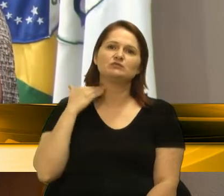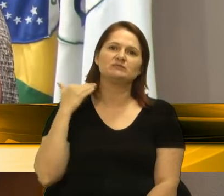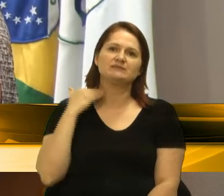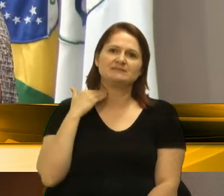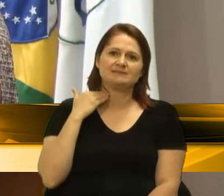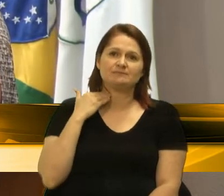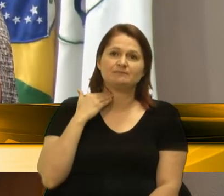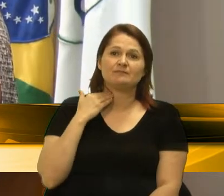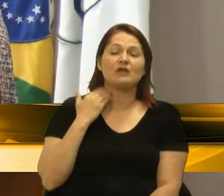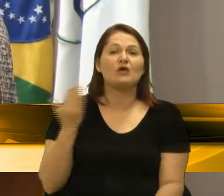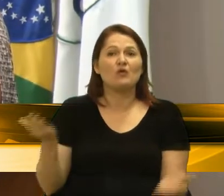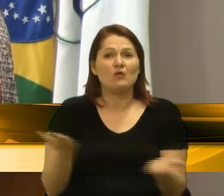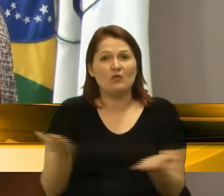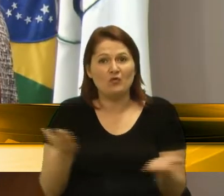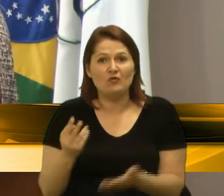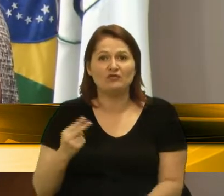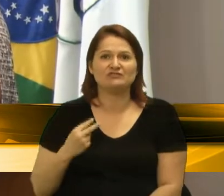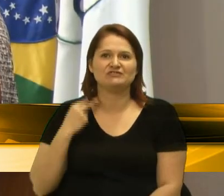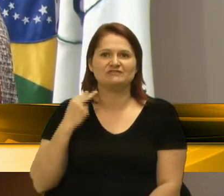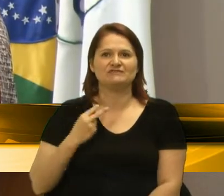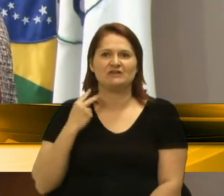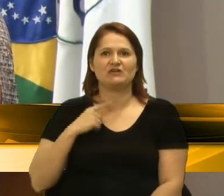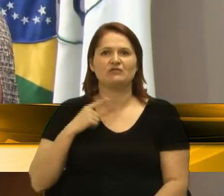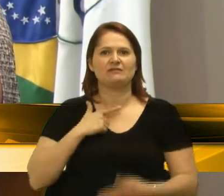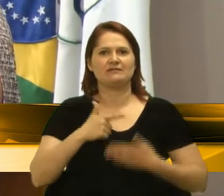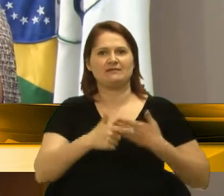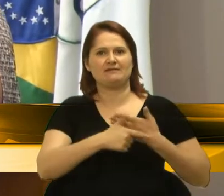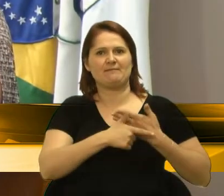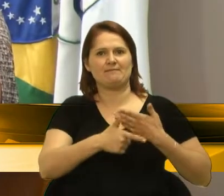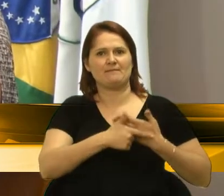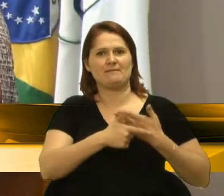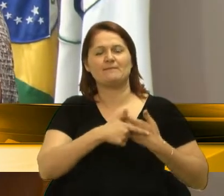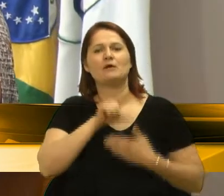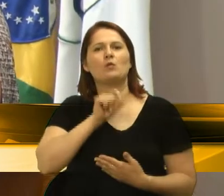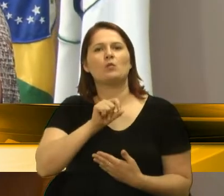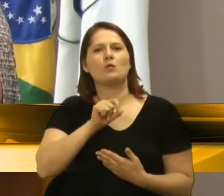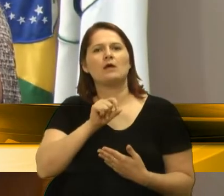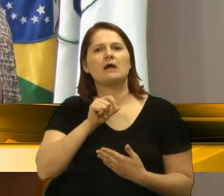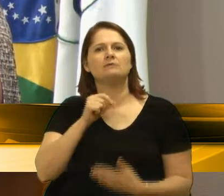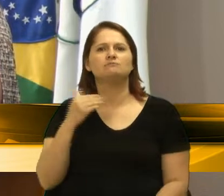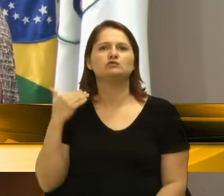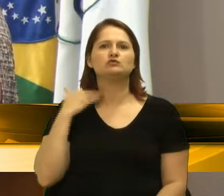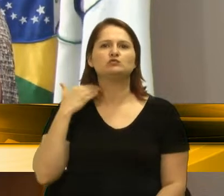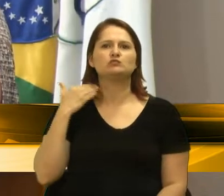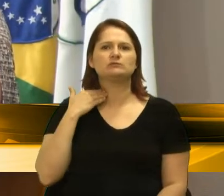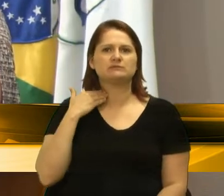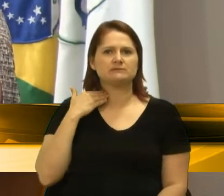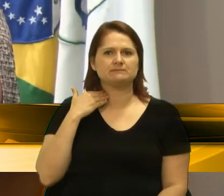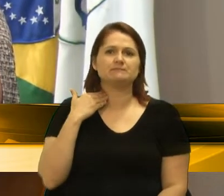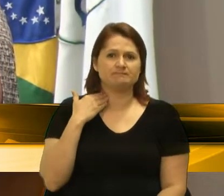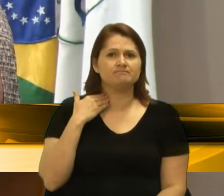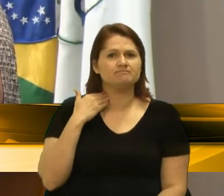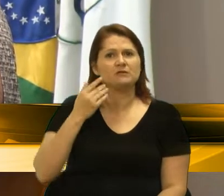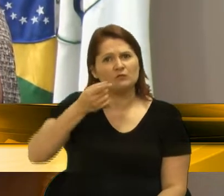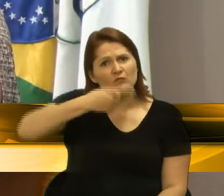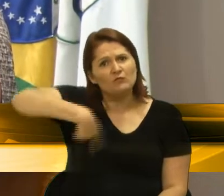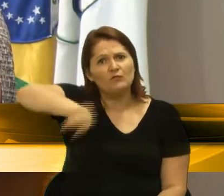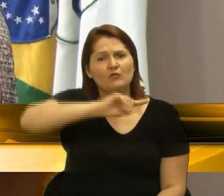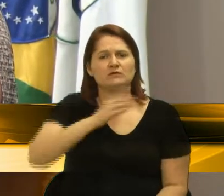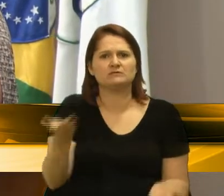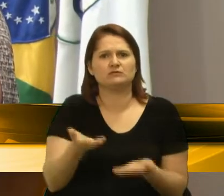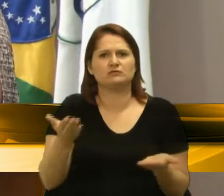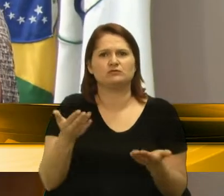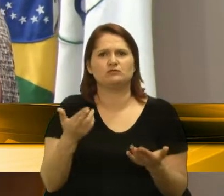estão investidos como juízes da causa. Vocês estão investidos como responsáveis por